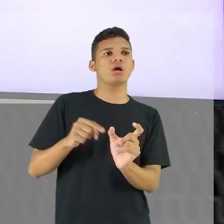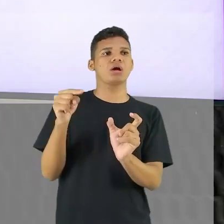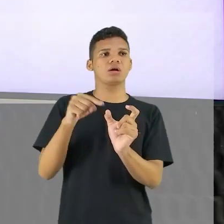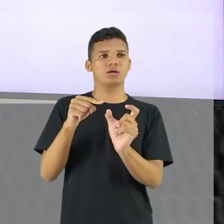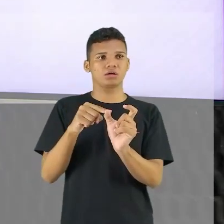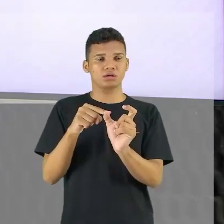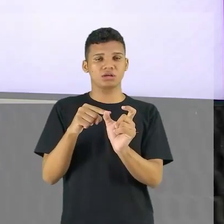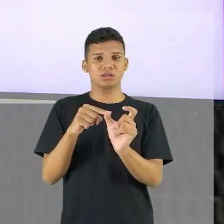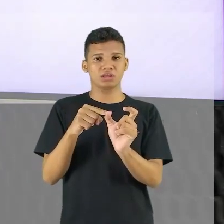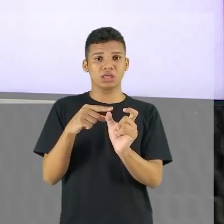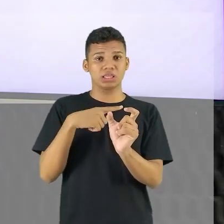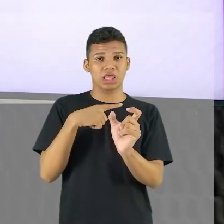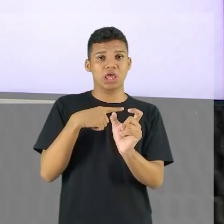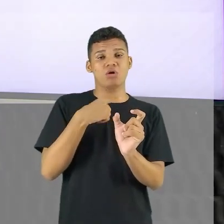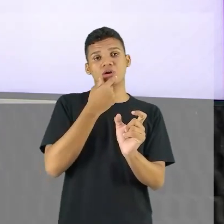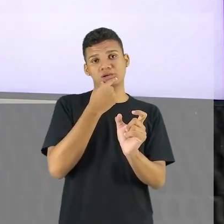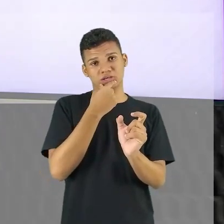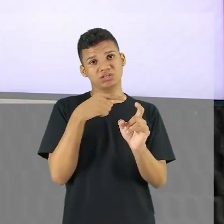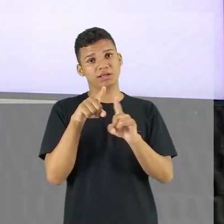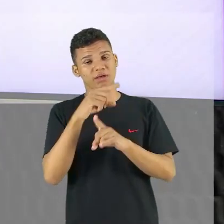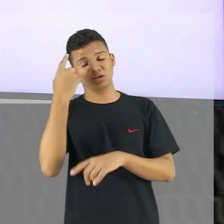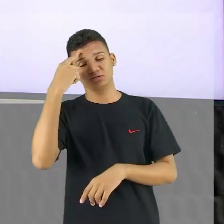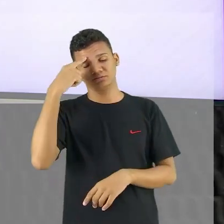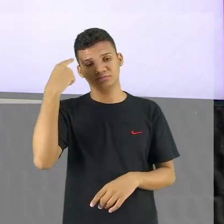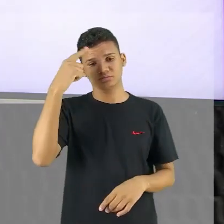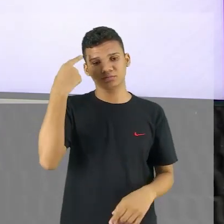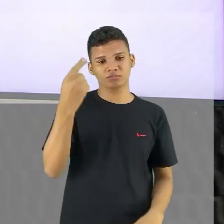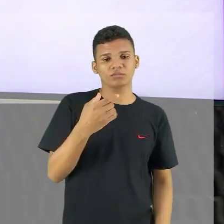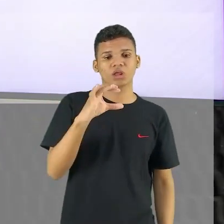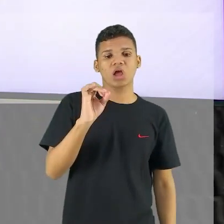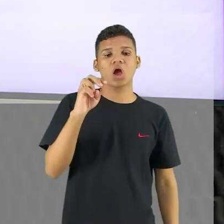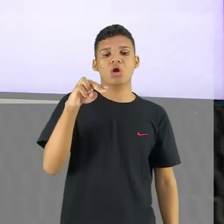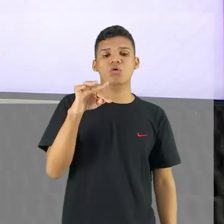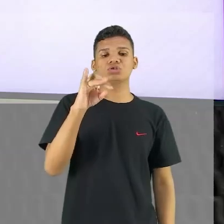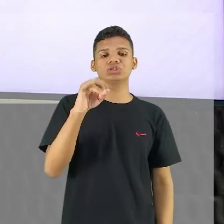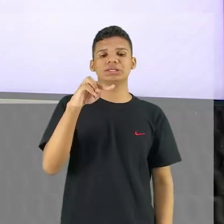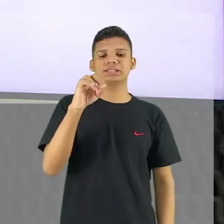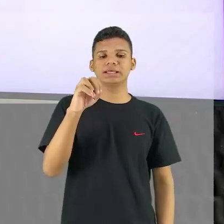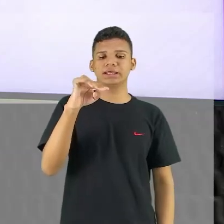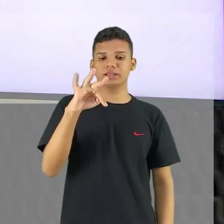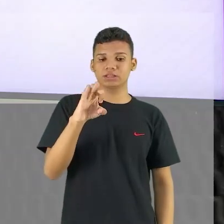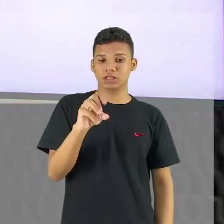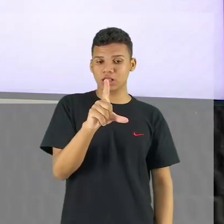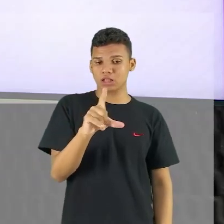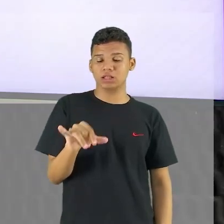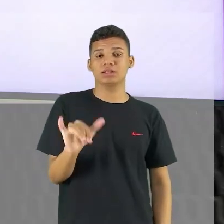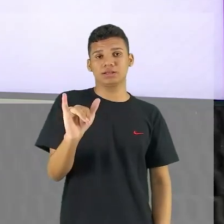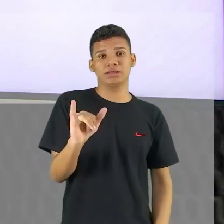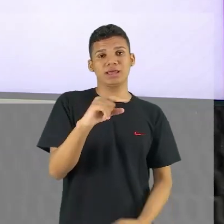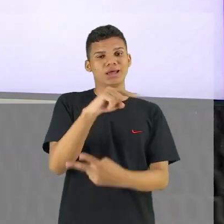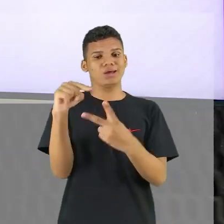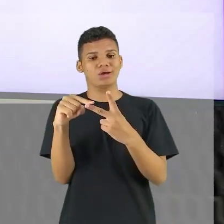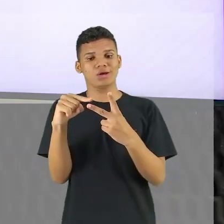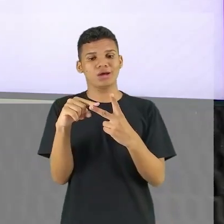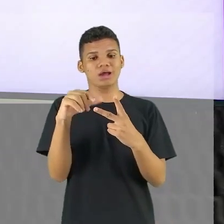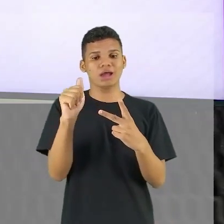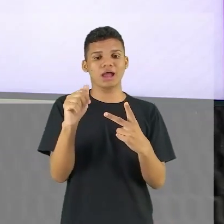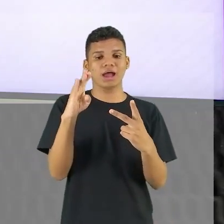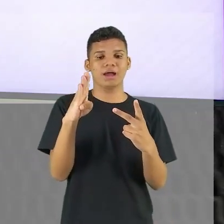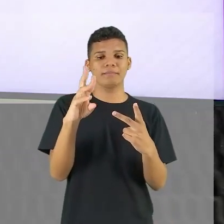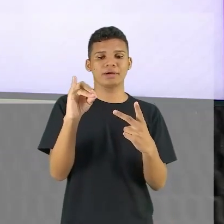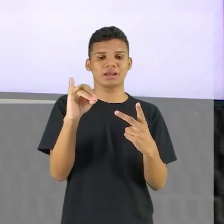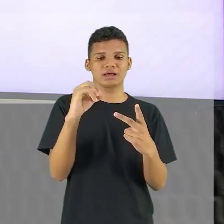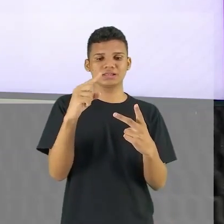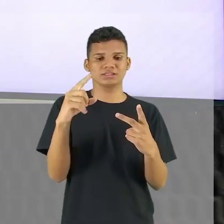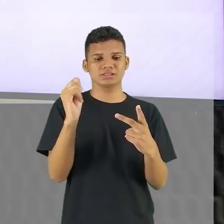em inglês e uma palavra em espanhol. Continentally, continentalmente, abraçando-se, porque eu não sei como que pronuncia